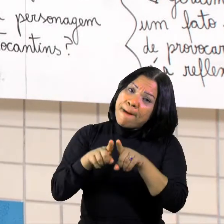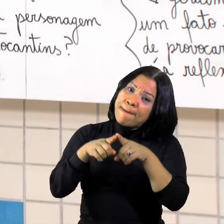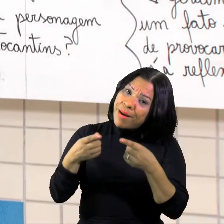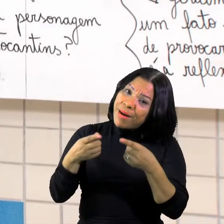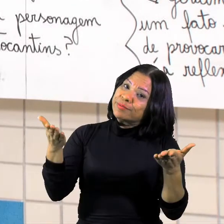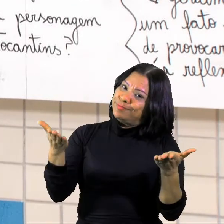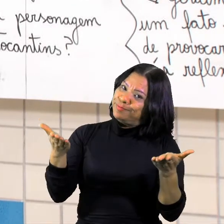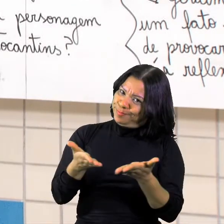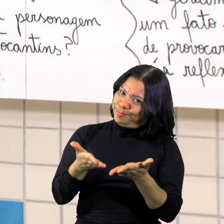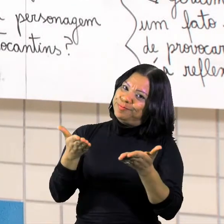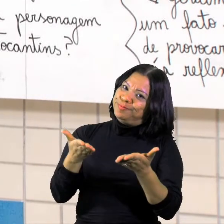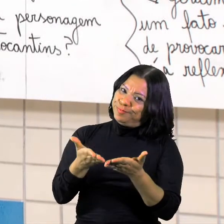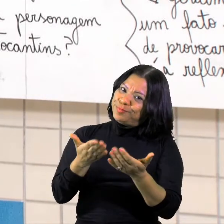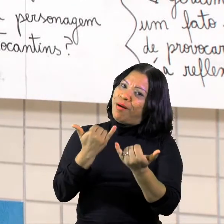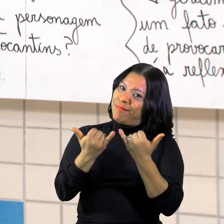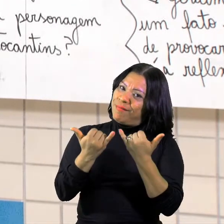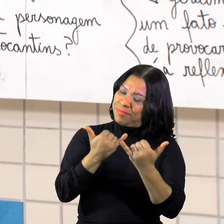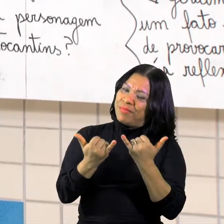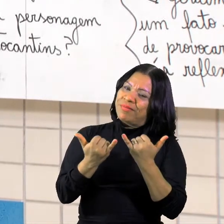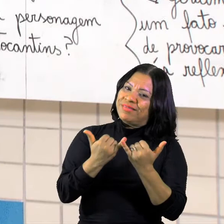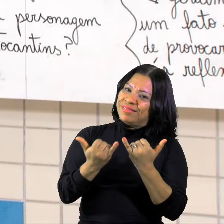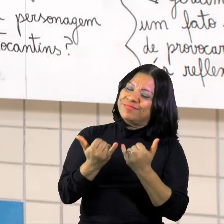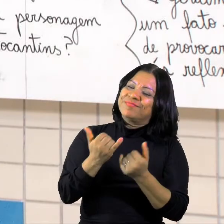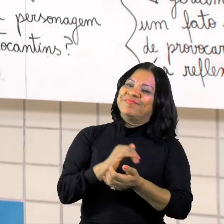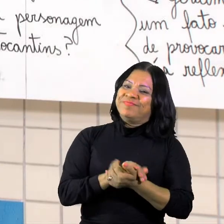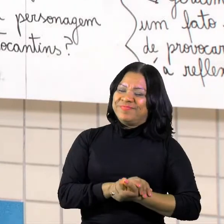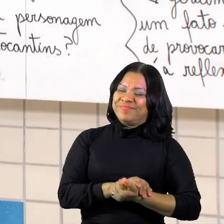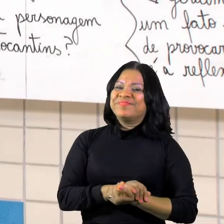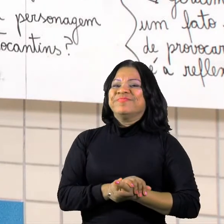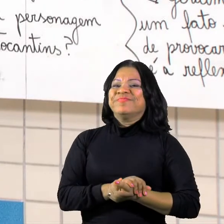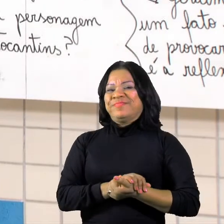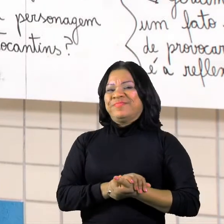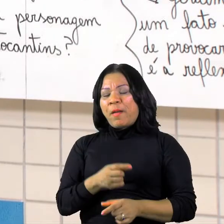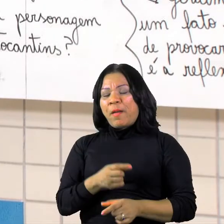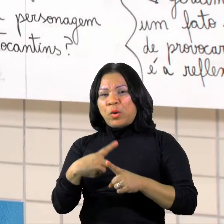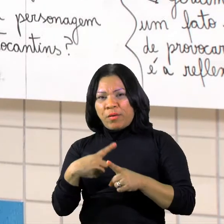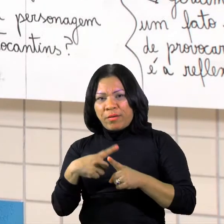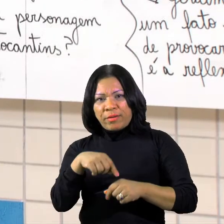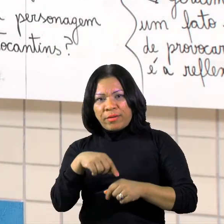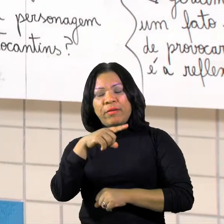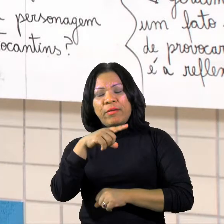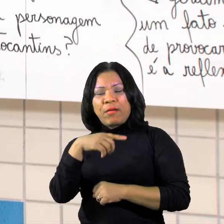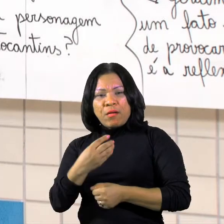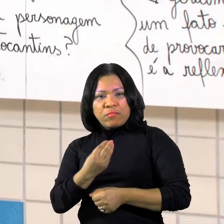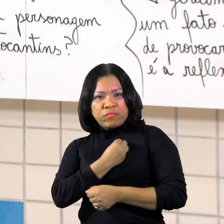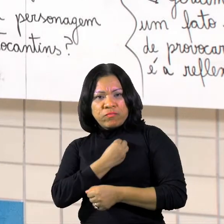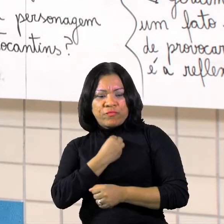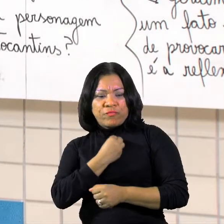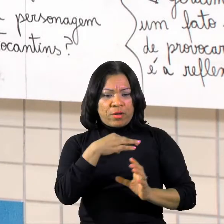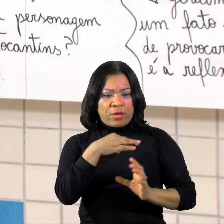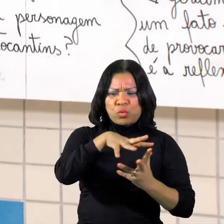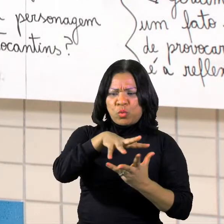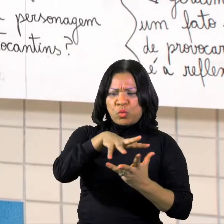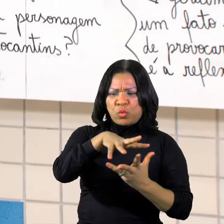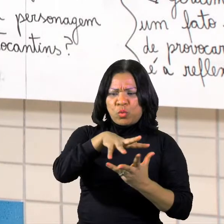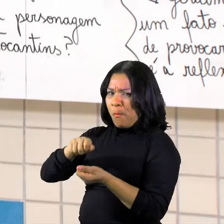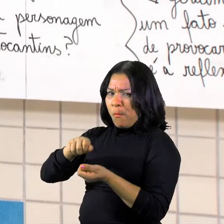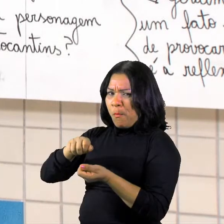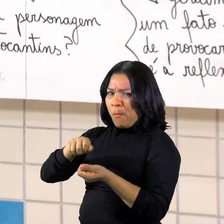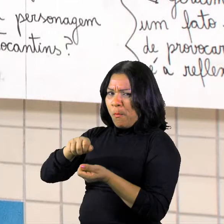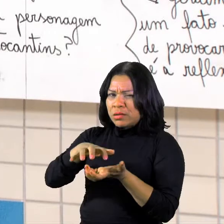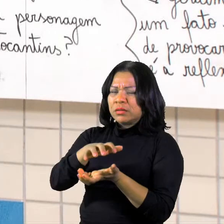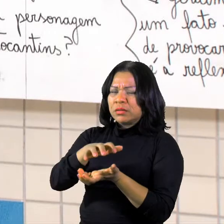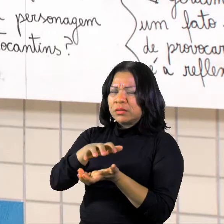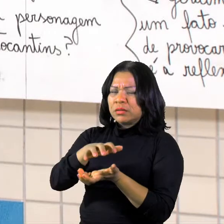hoje nós percebemos que nós vivemos um mundo muito violento, então esse cuidado tem que ser mais